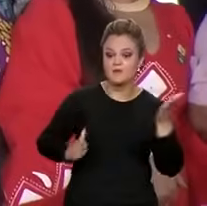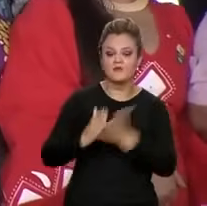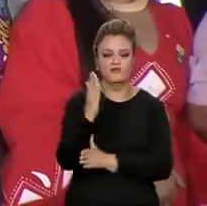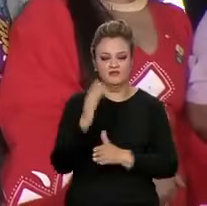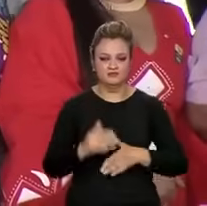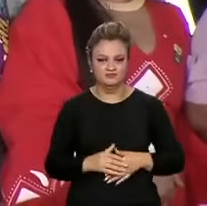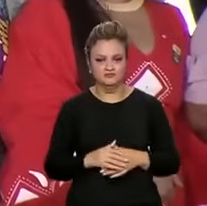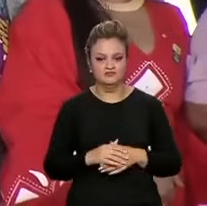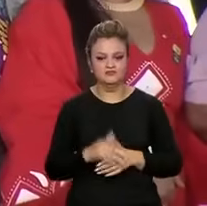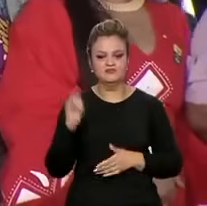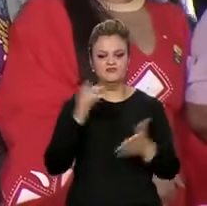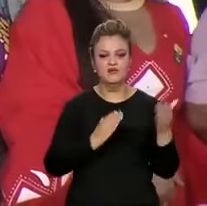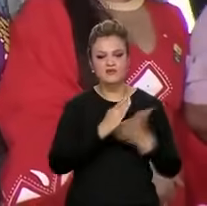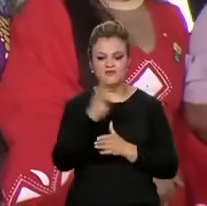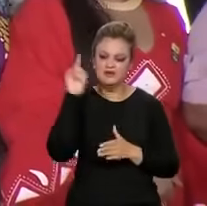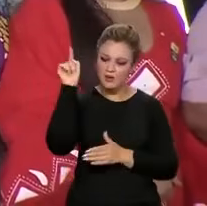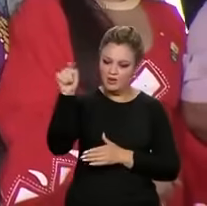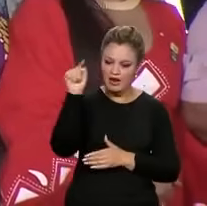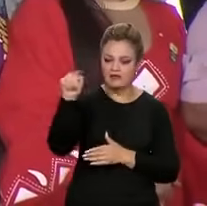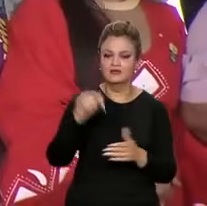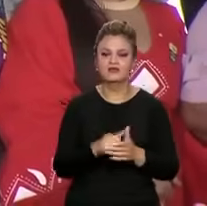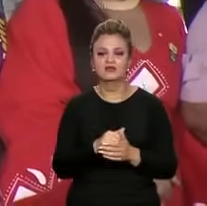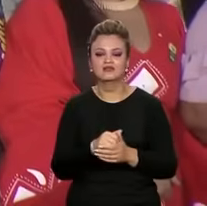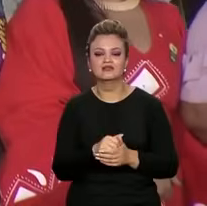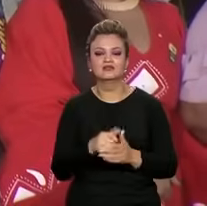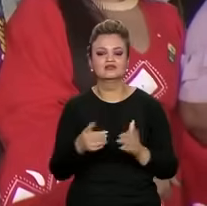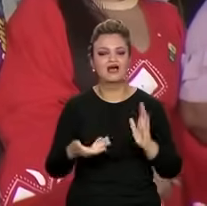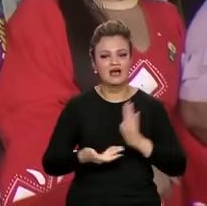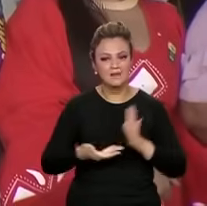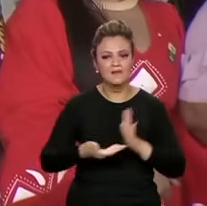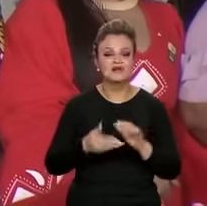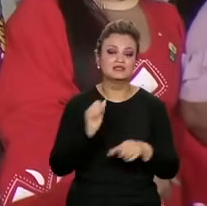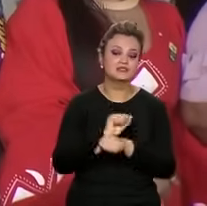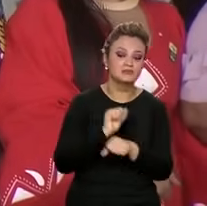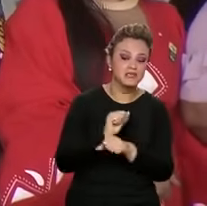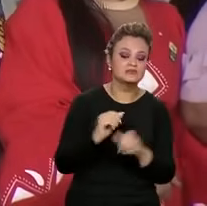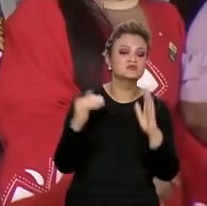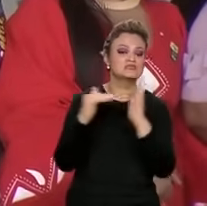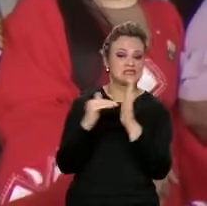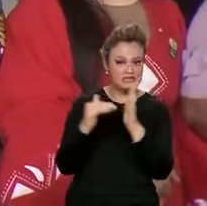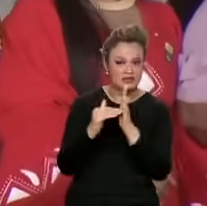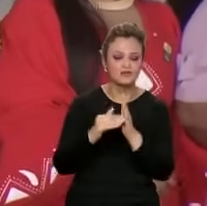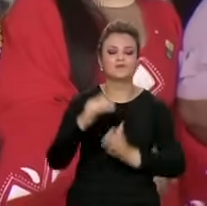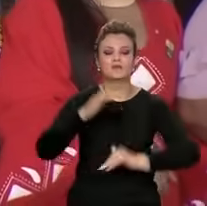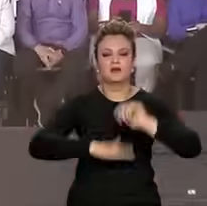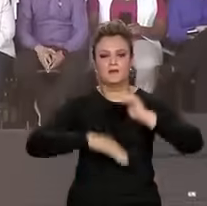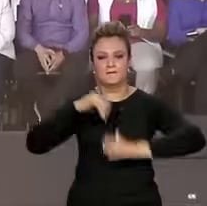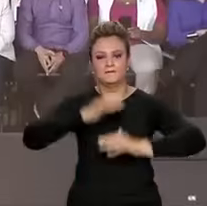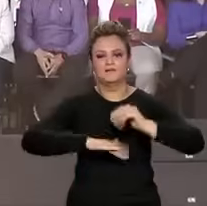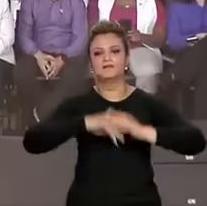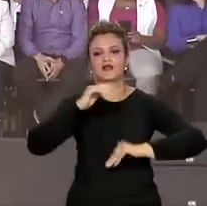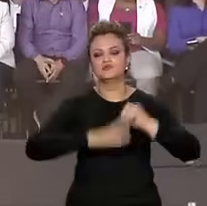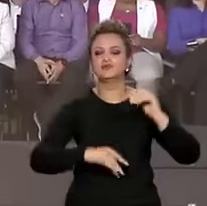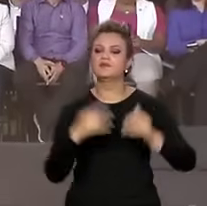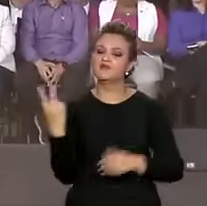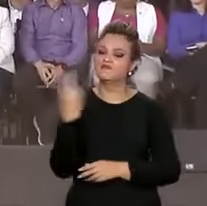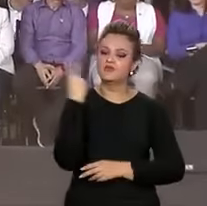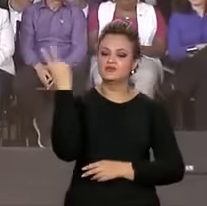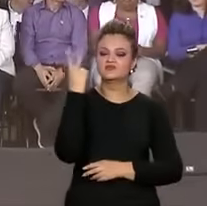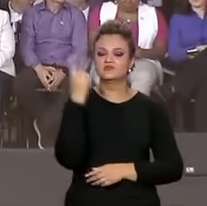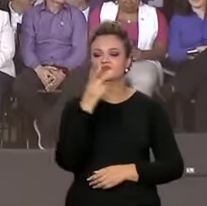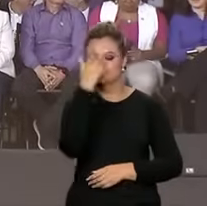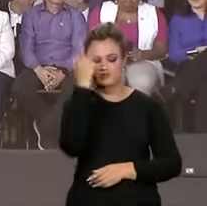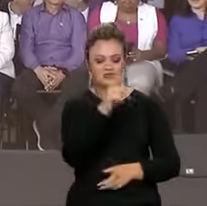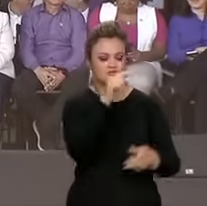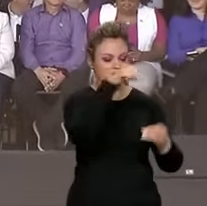a líder Guimarães na Câmara e 50 e se encontra no Senado para estruturar a valorização de